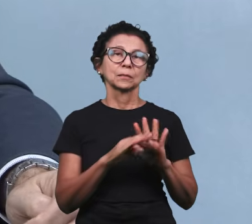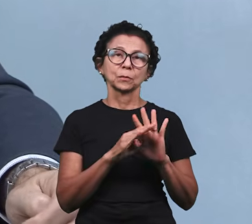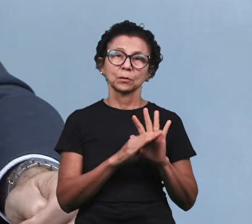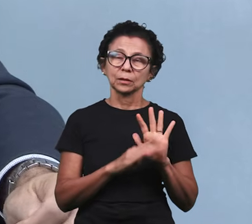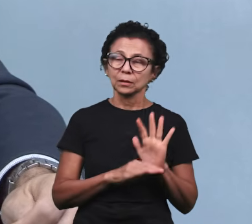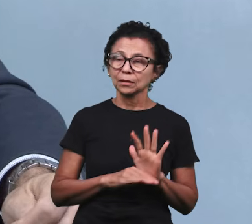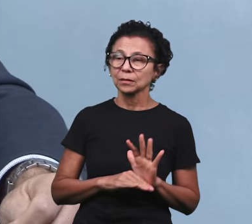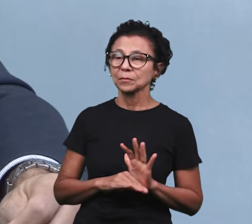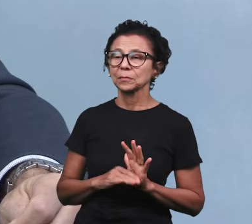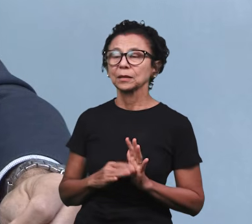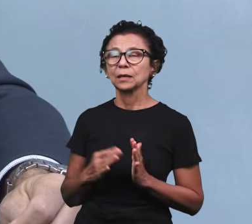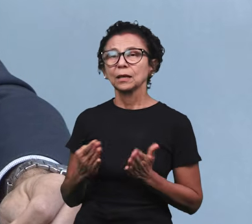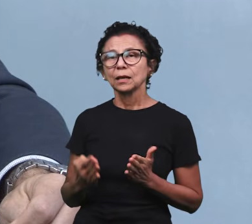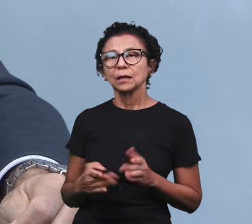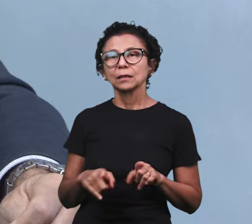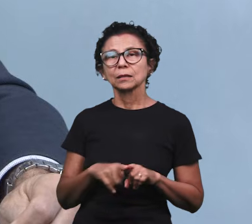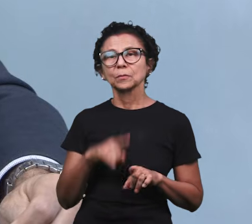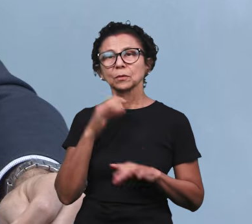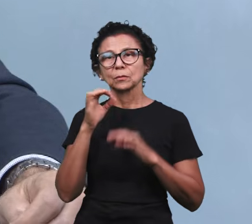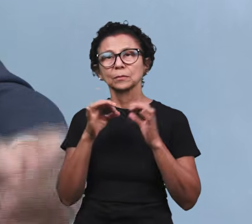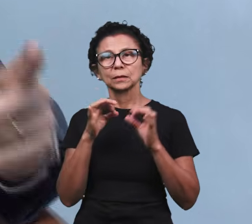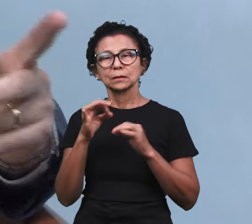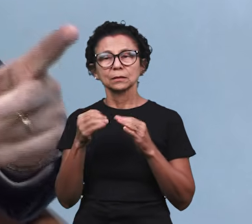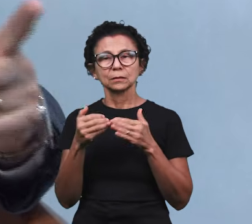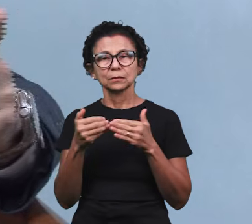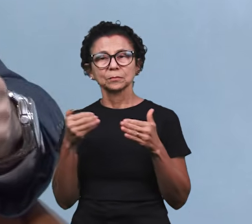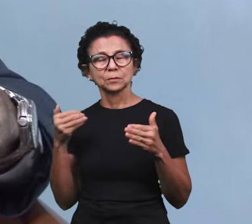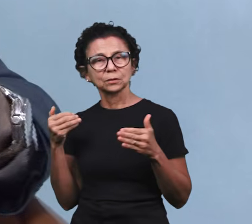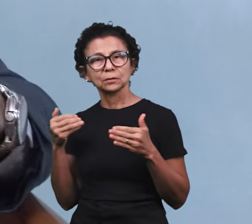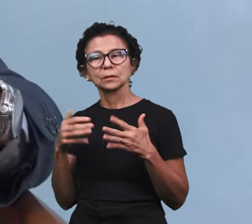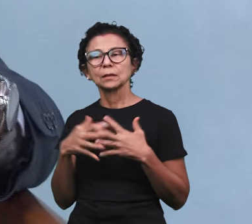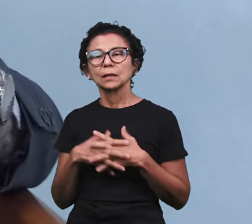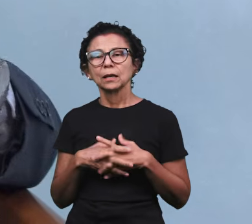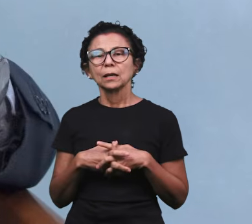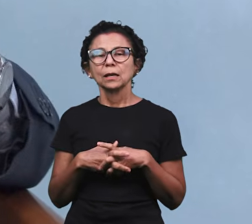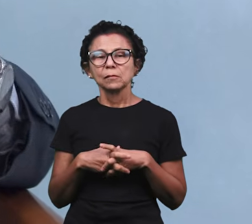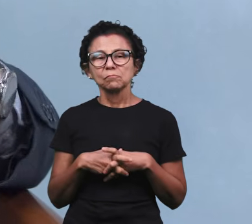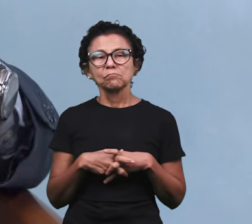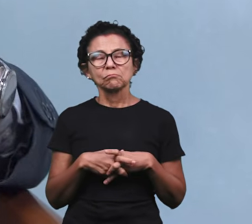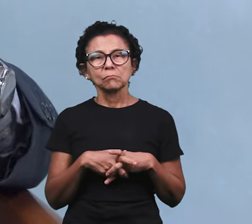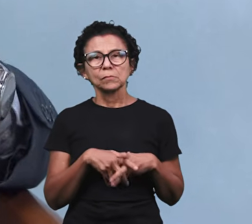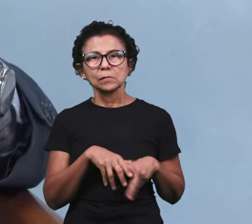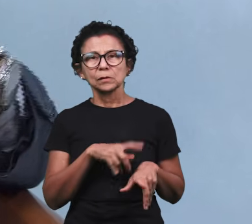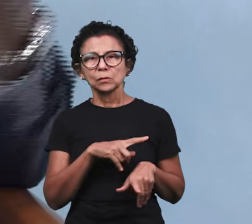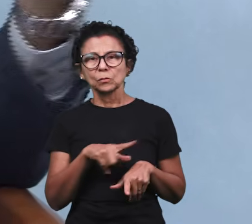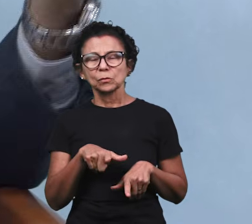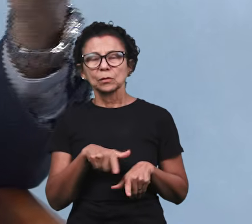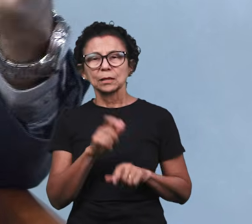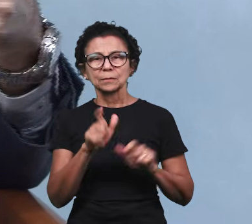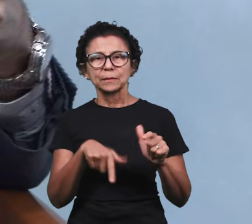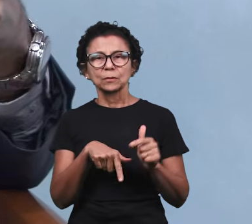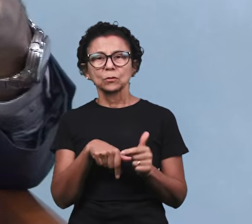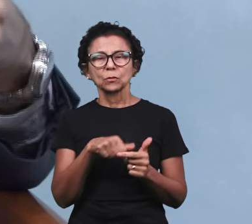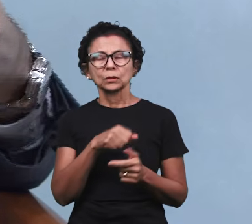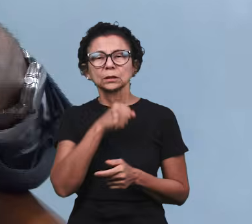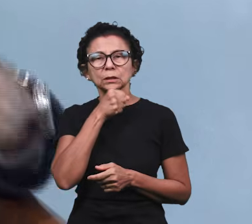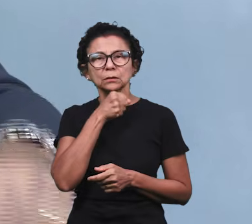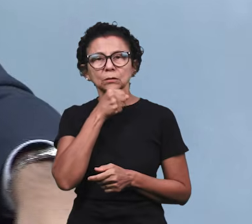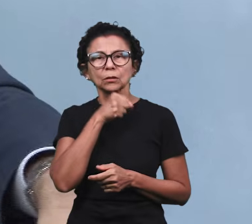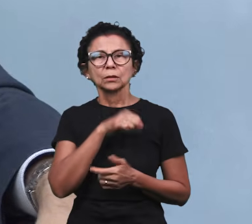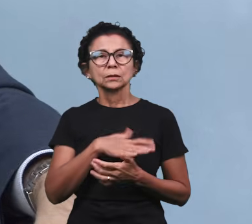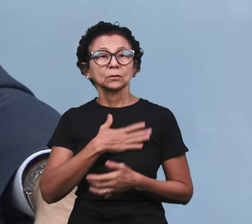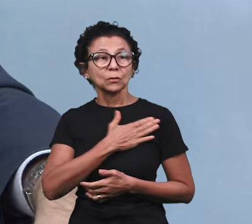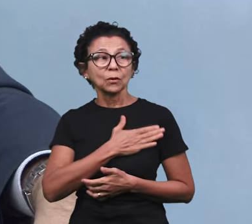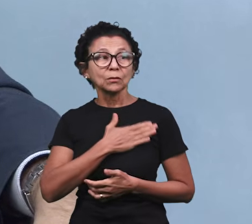até comentamos aqui anteriormente que os irmãos, os mais sábios, se identificam